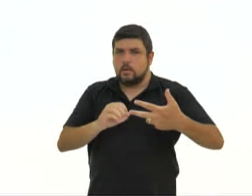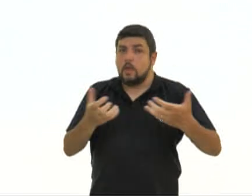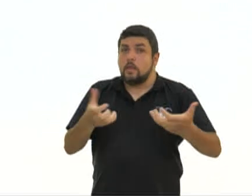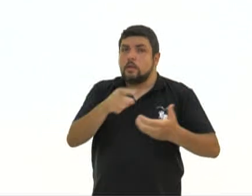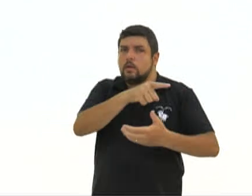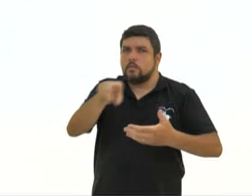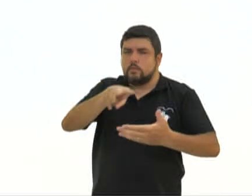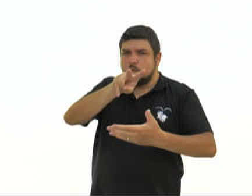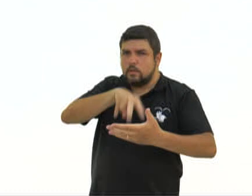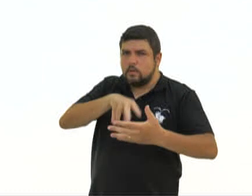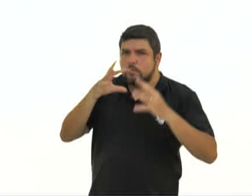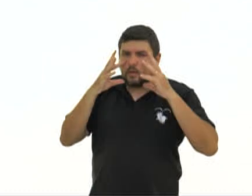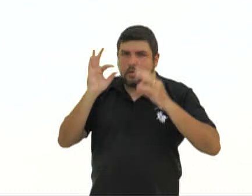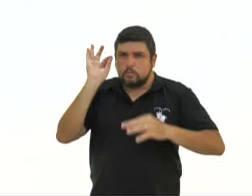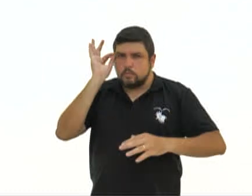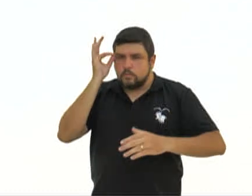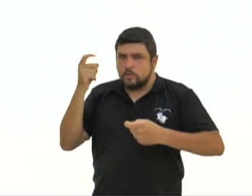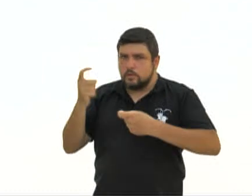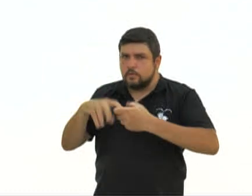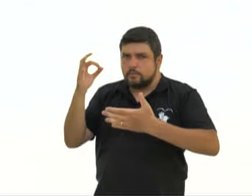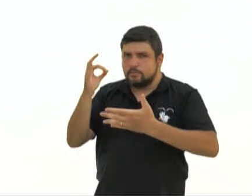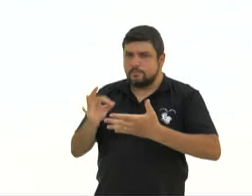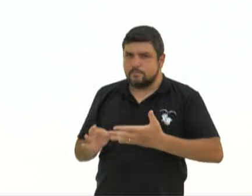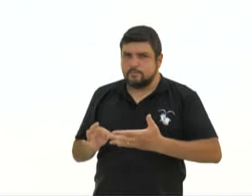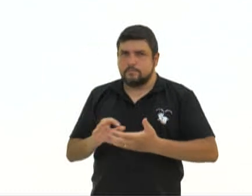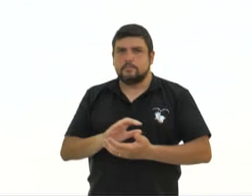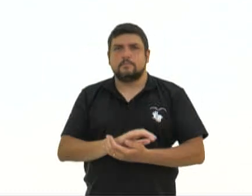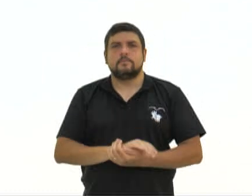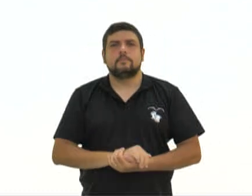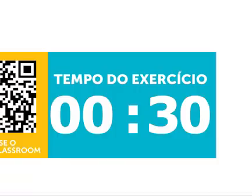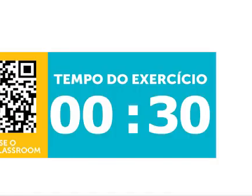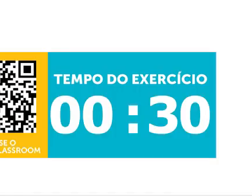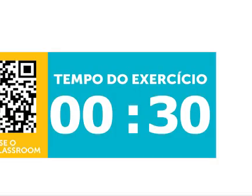com atenção e a gente já vai ver qual é a resposta correta.